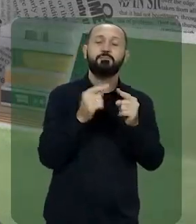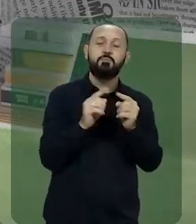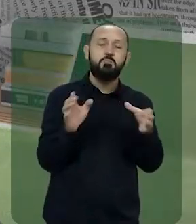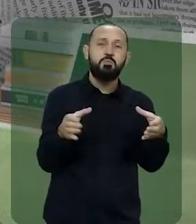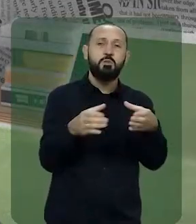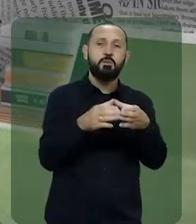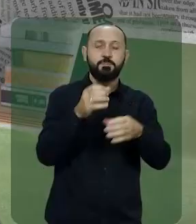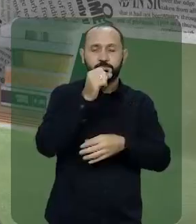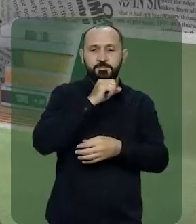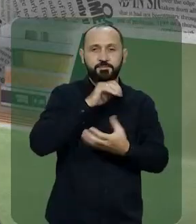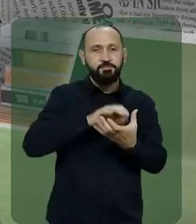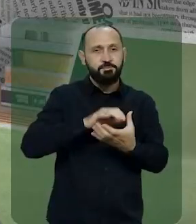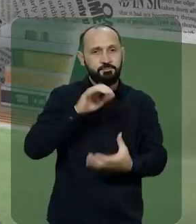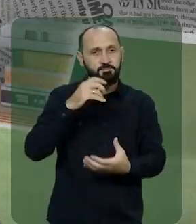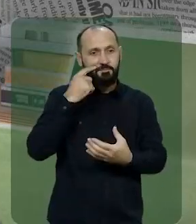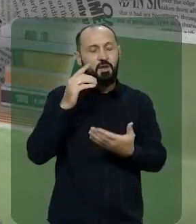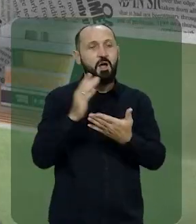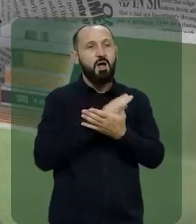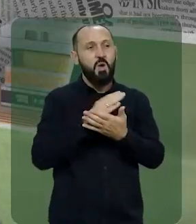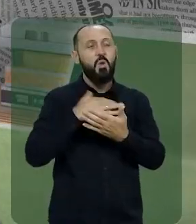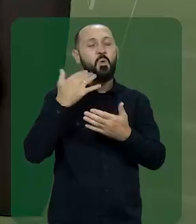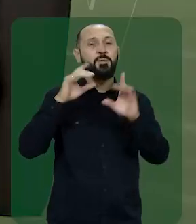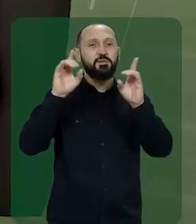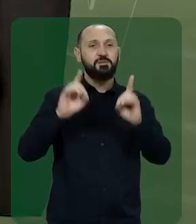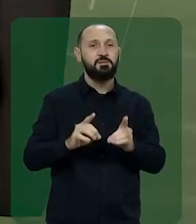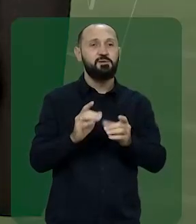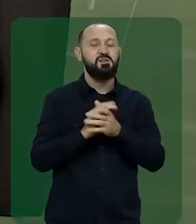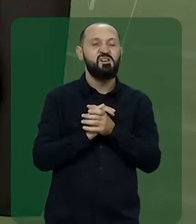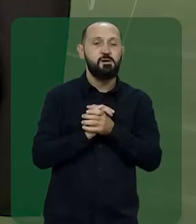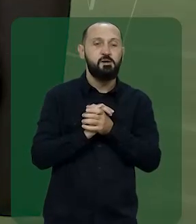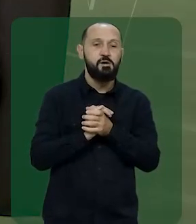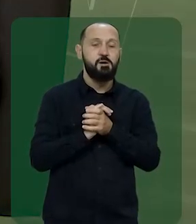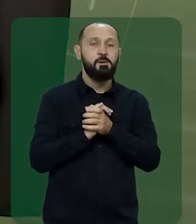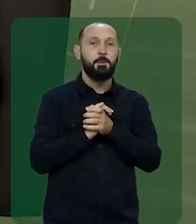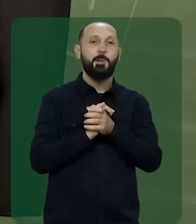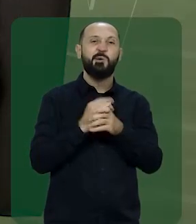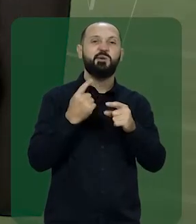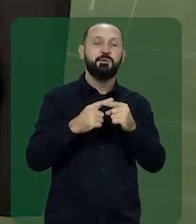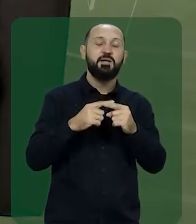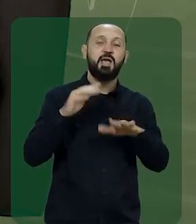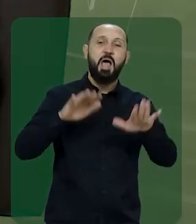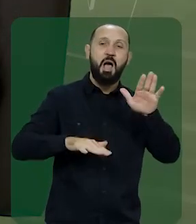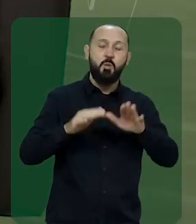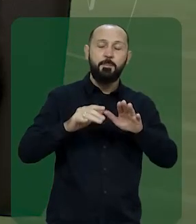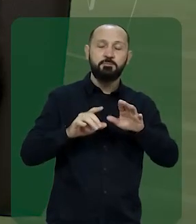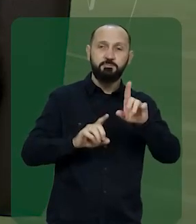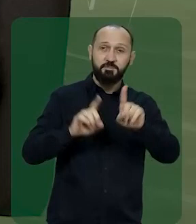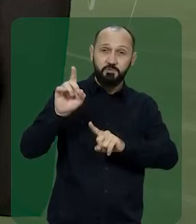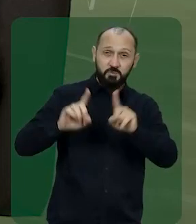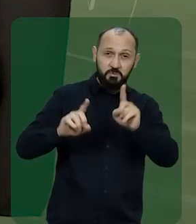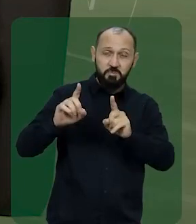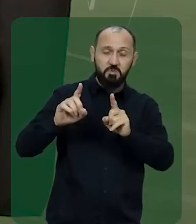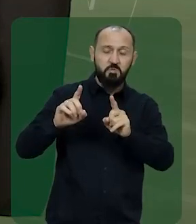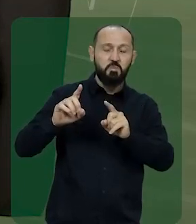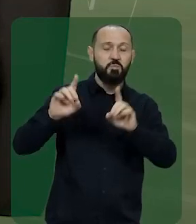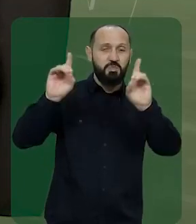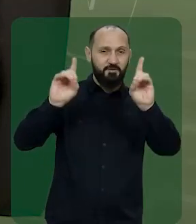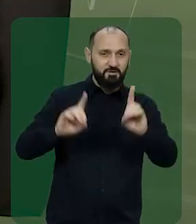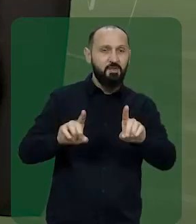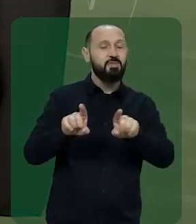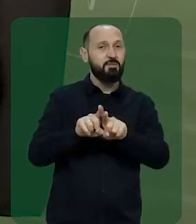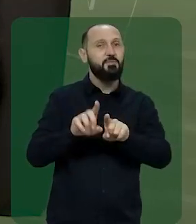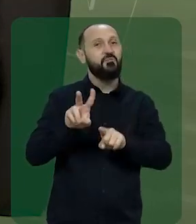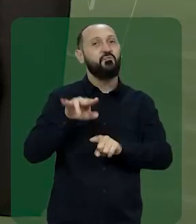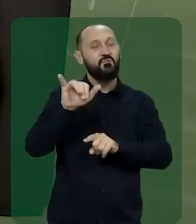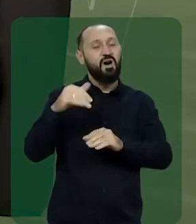poderão desenvolver alguma deficiência ao longo da sua vida. E até porque as pessoas com deficiência também vão